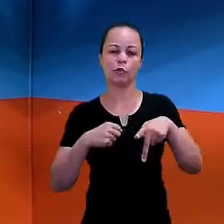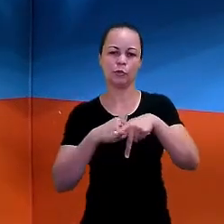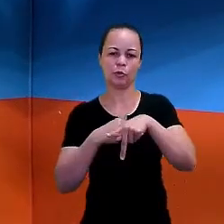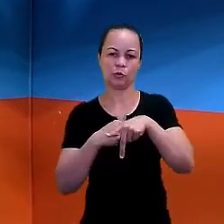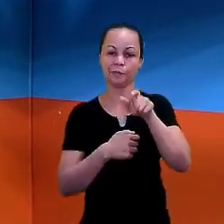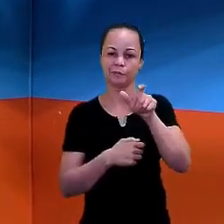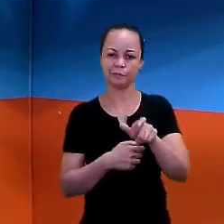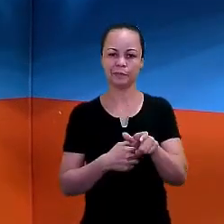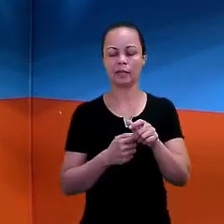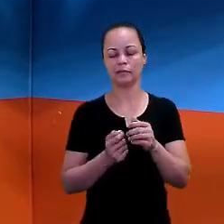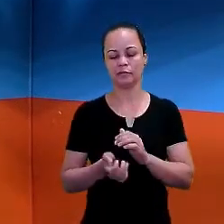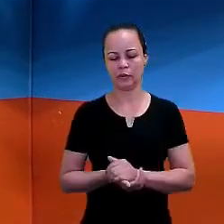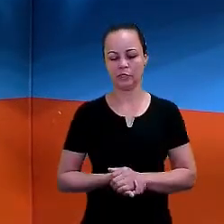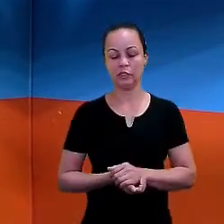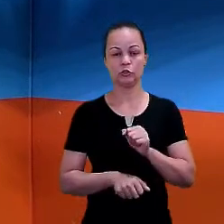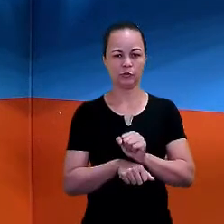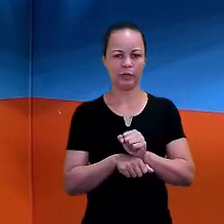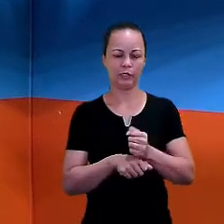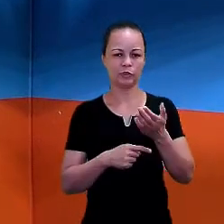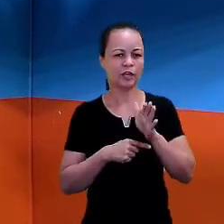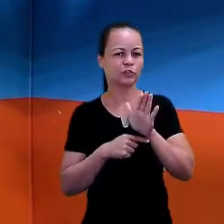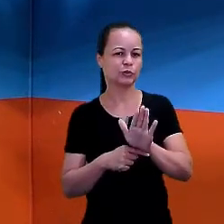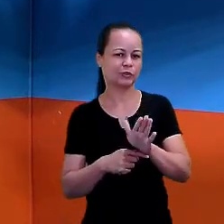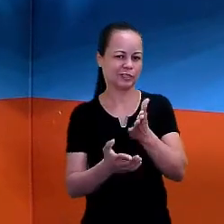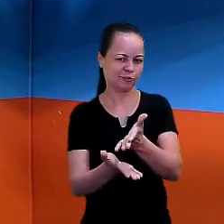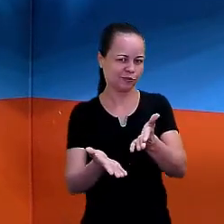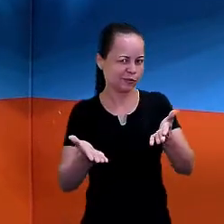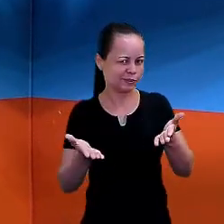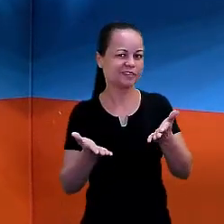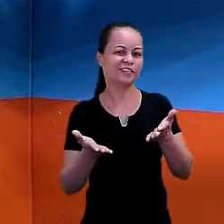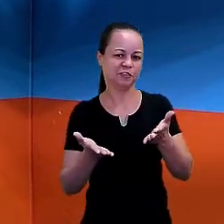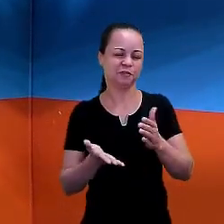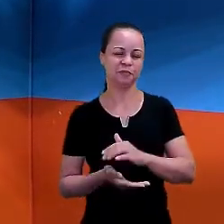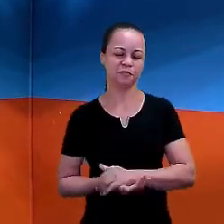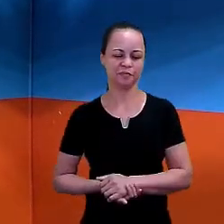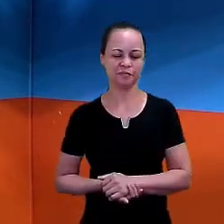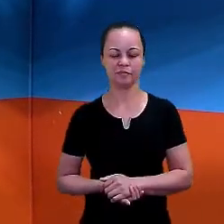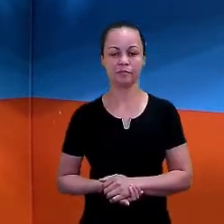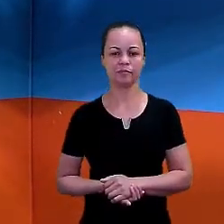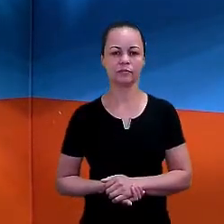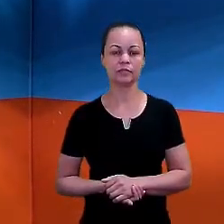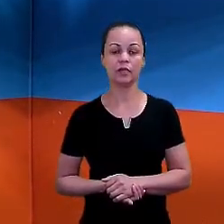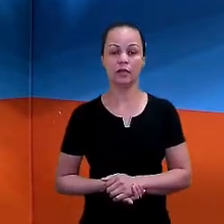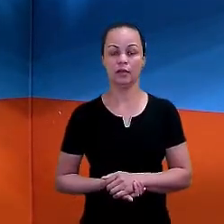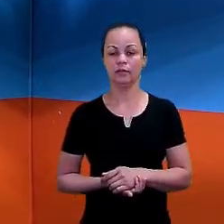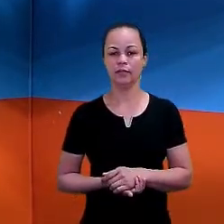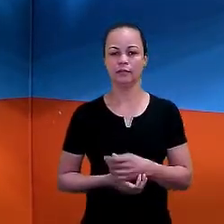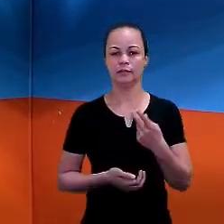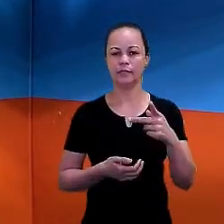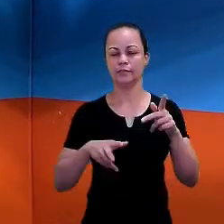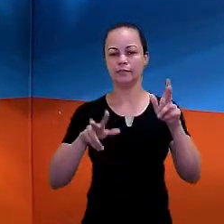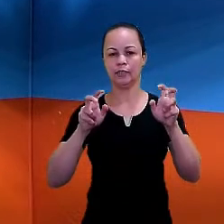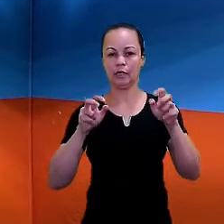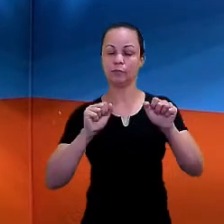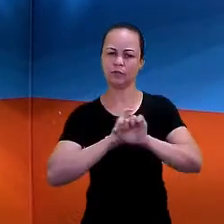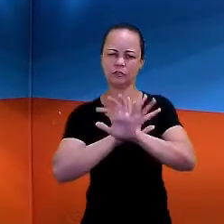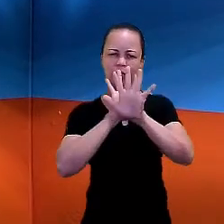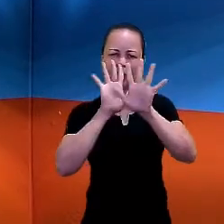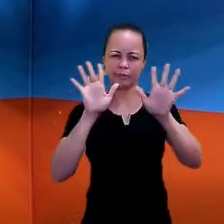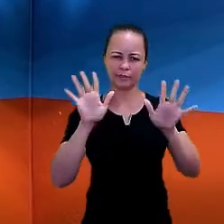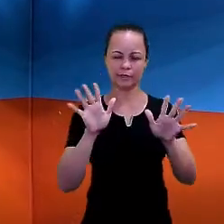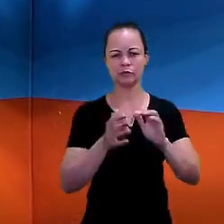pessoais, tá? Espero aí ter ajudado um pouquinho vocês nesse assunto, tá? Esclarecido.